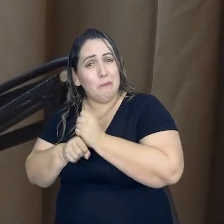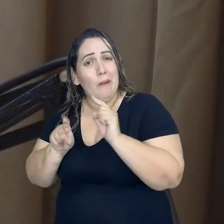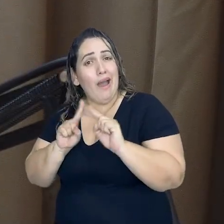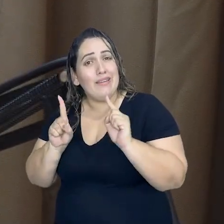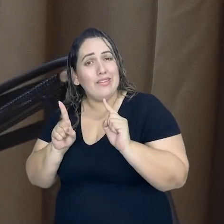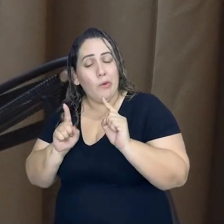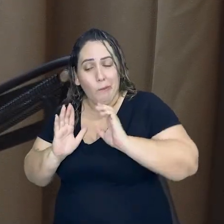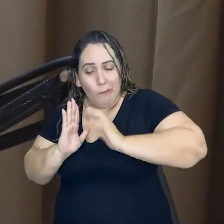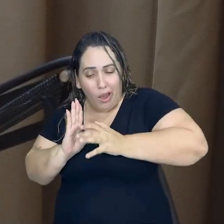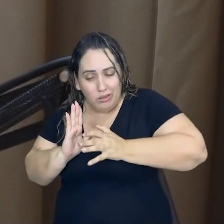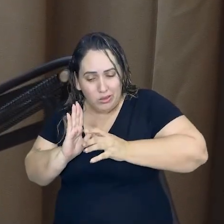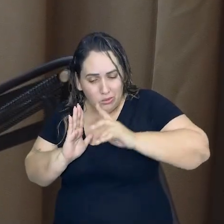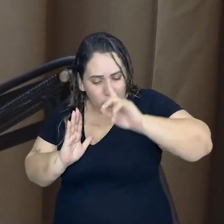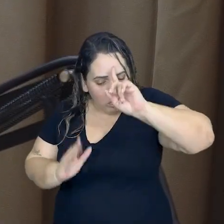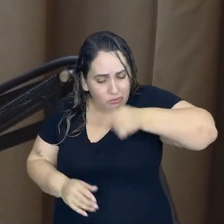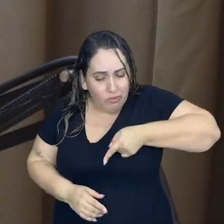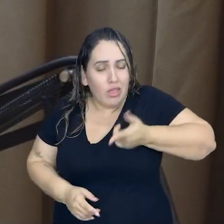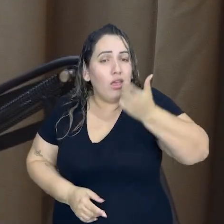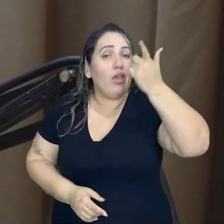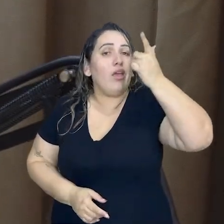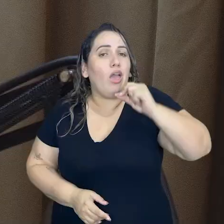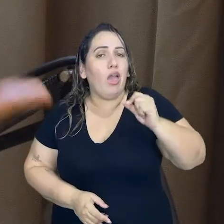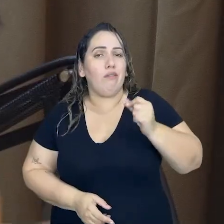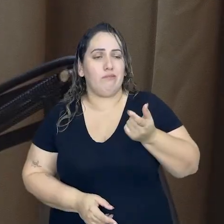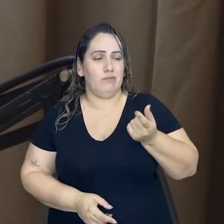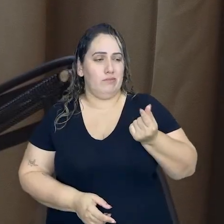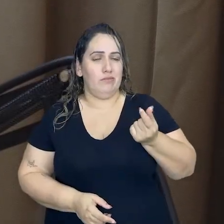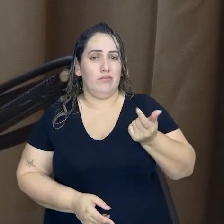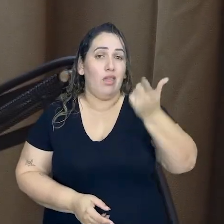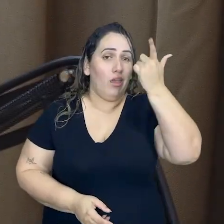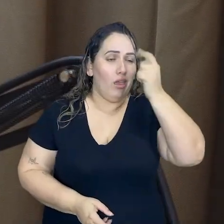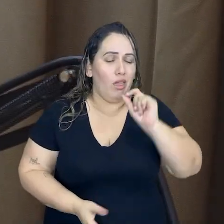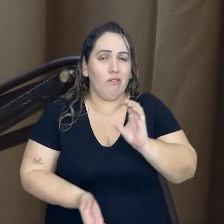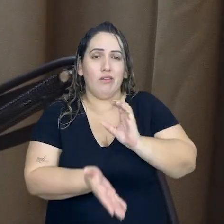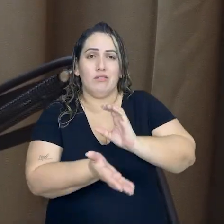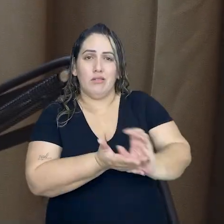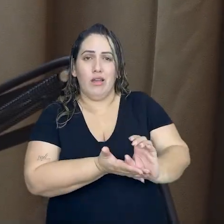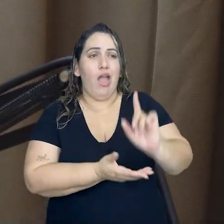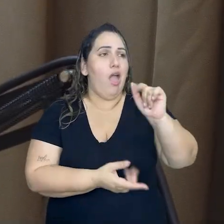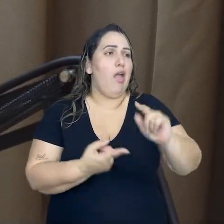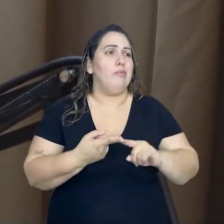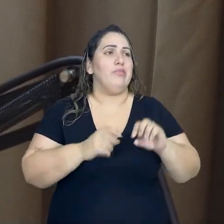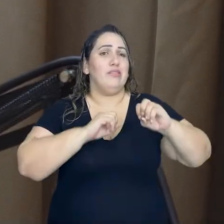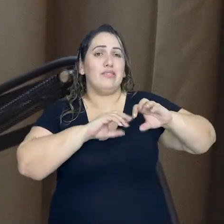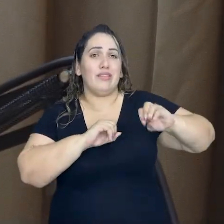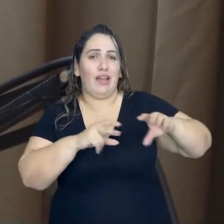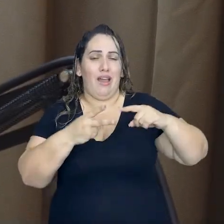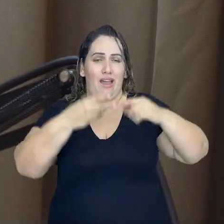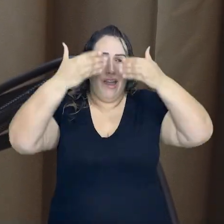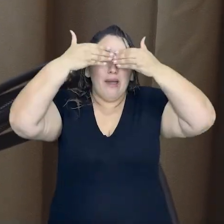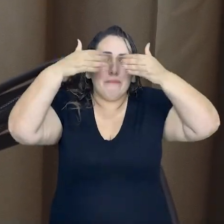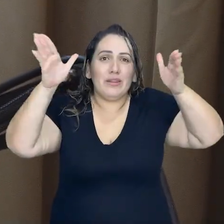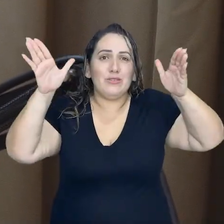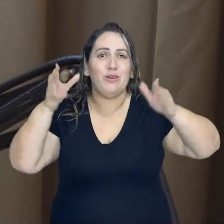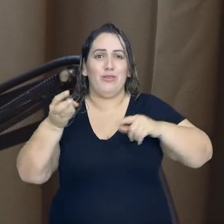em ensinar, em abrir os olhos para, entendeu? Em